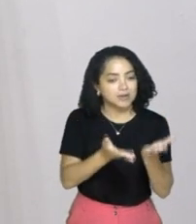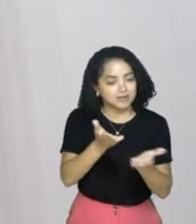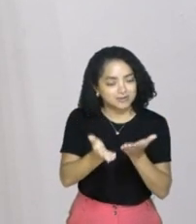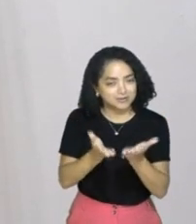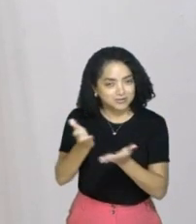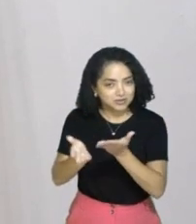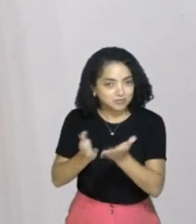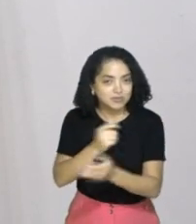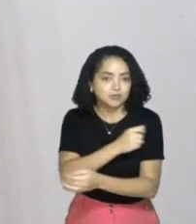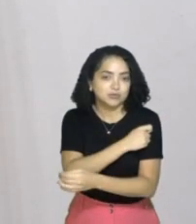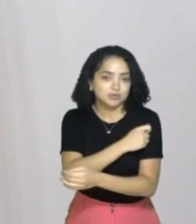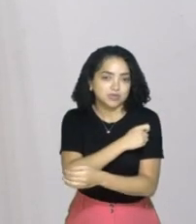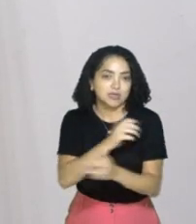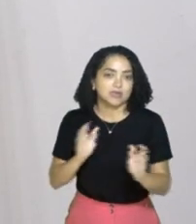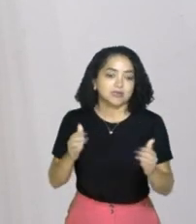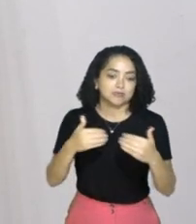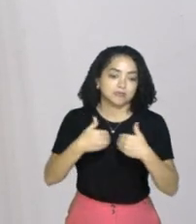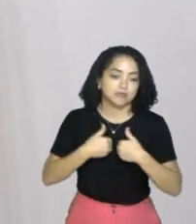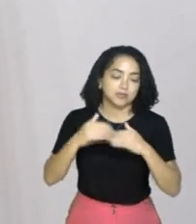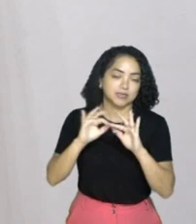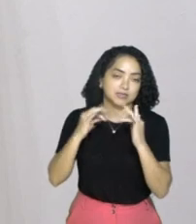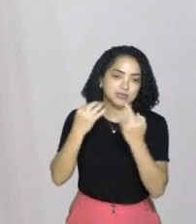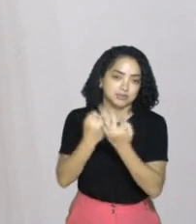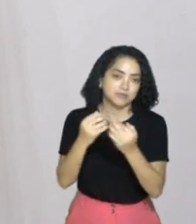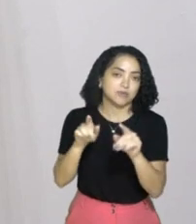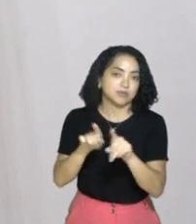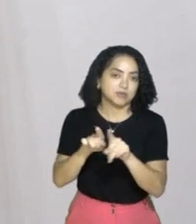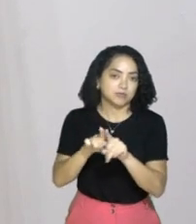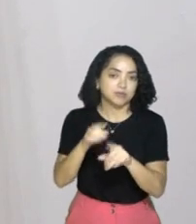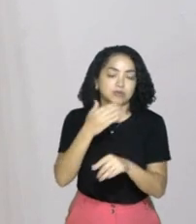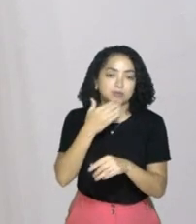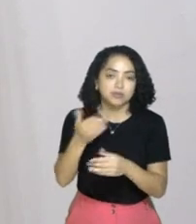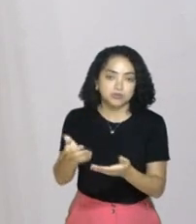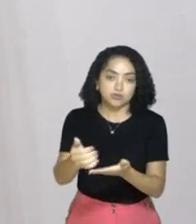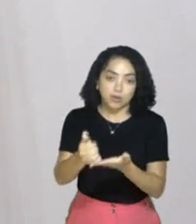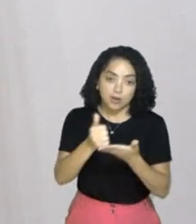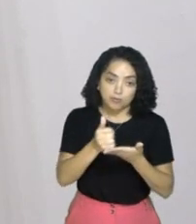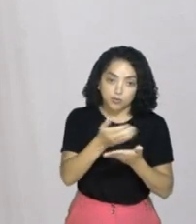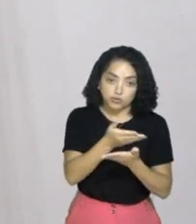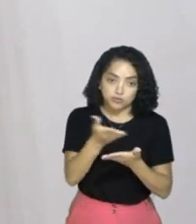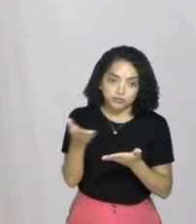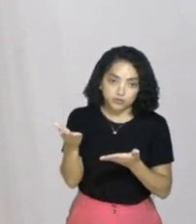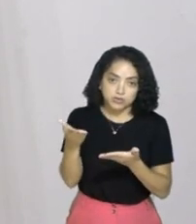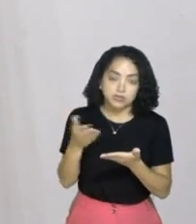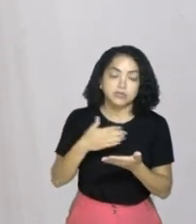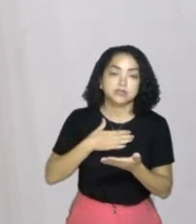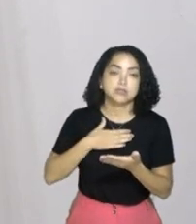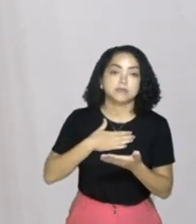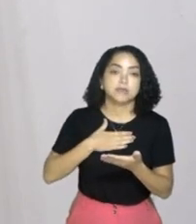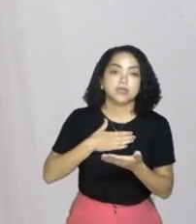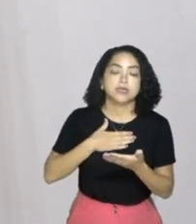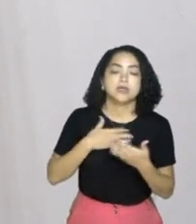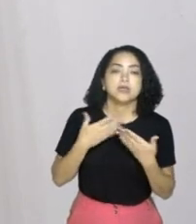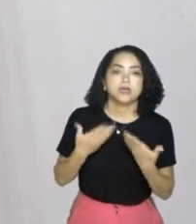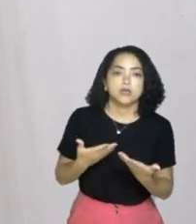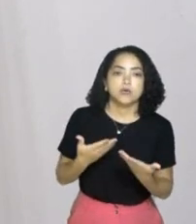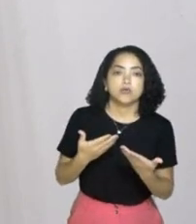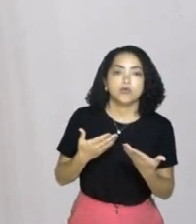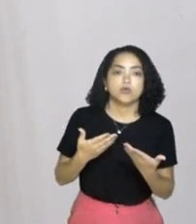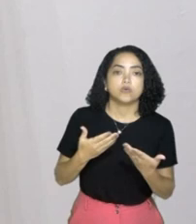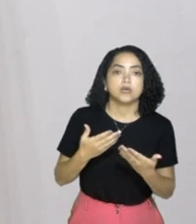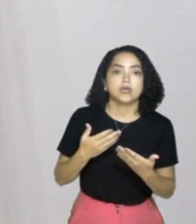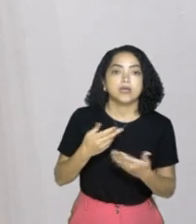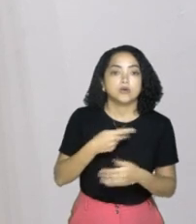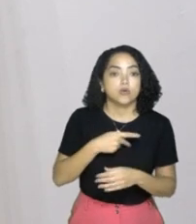autistas e suas famílias então peço apoio dos deputados eu mesmo também senhor exeputados como pastor na igreja